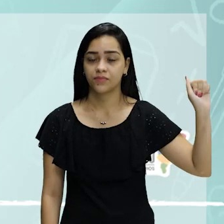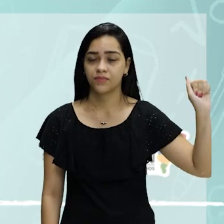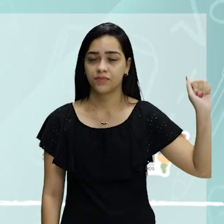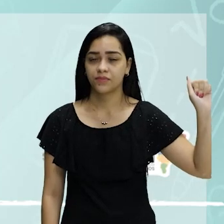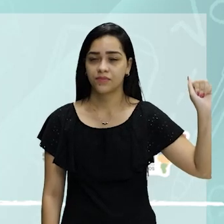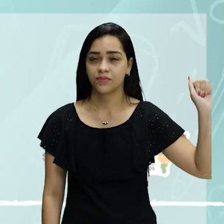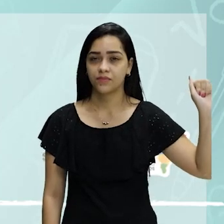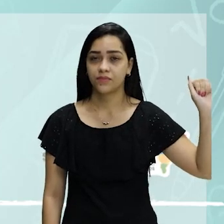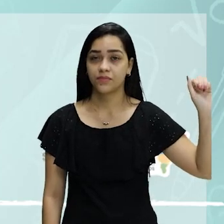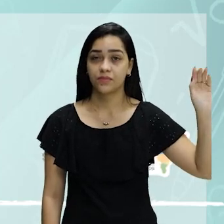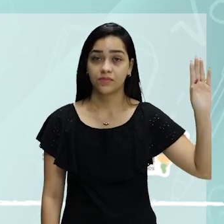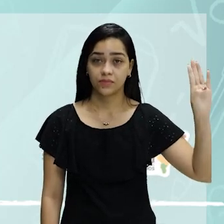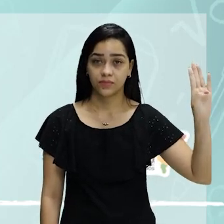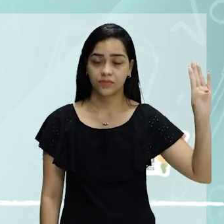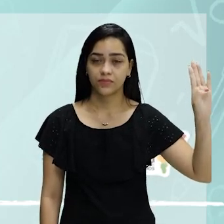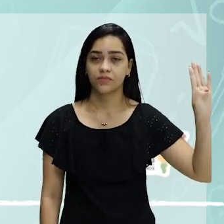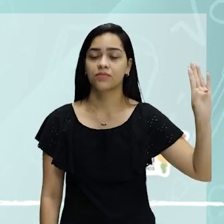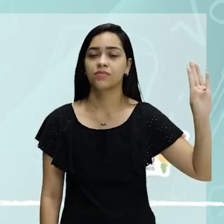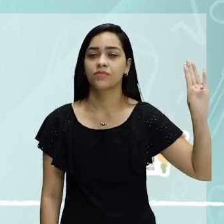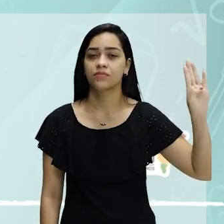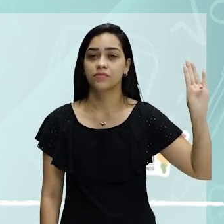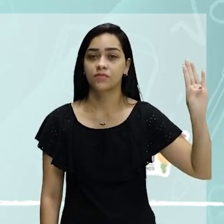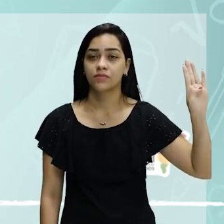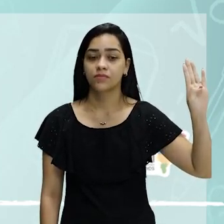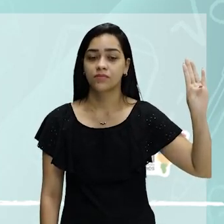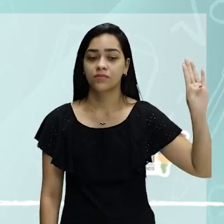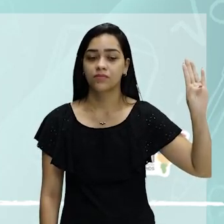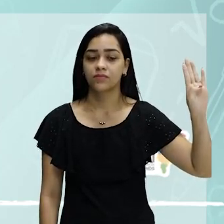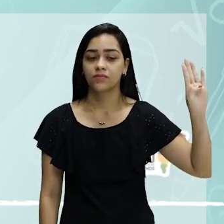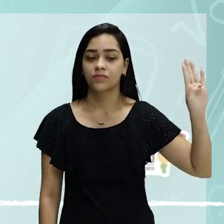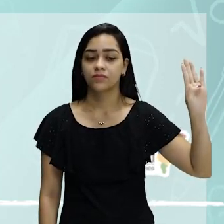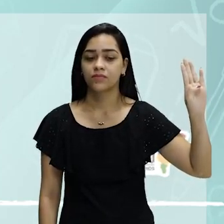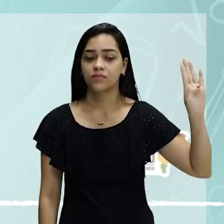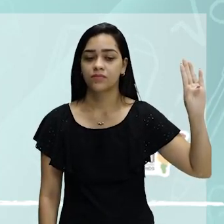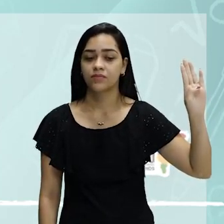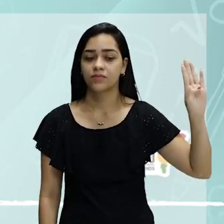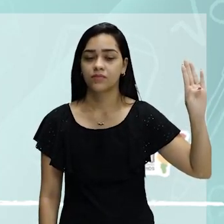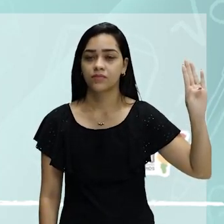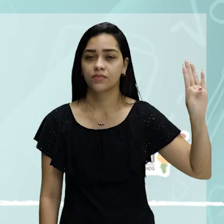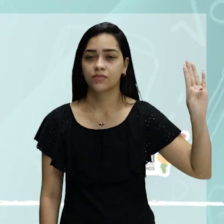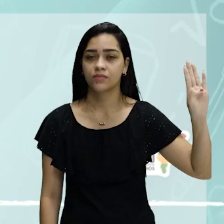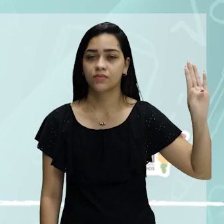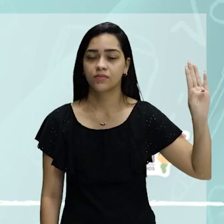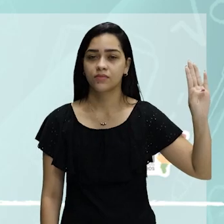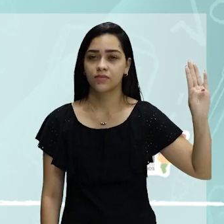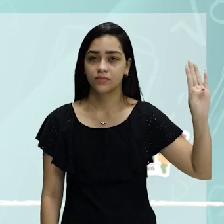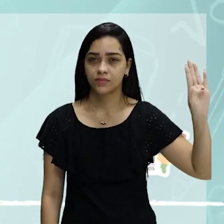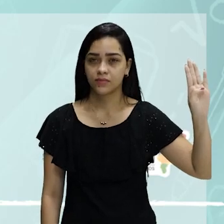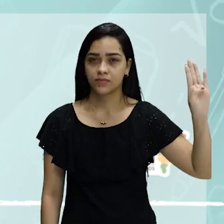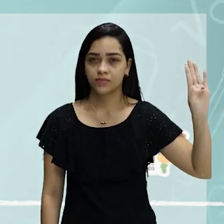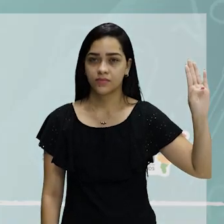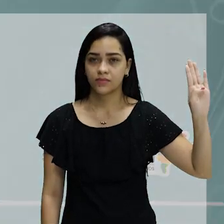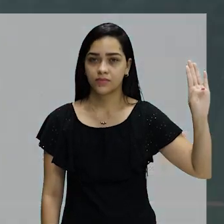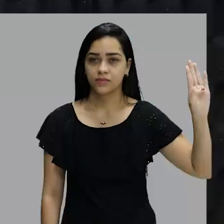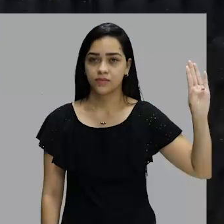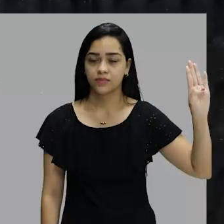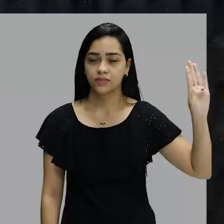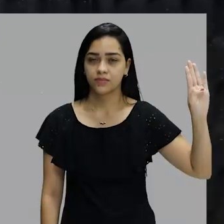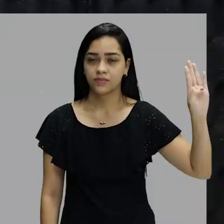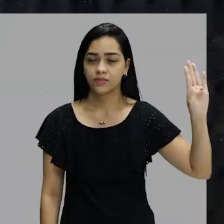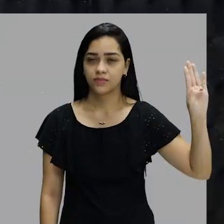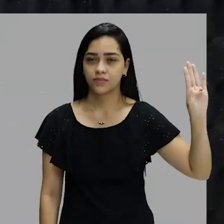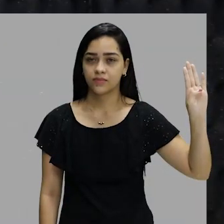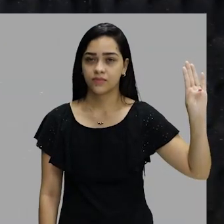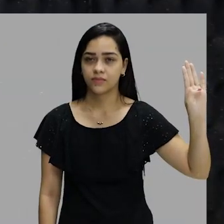arrependido. Letra B. Lirismo religioso, exprimindo o anseio da alma humana em